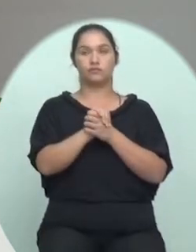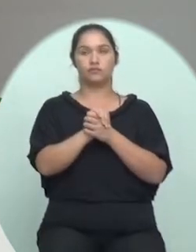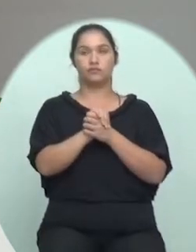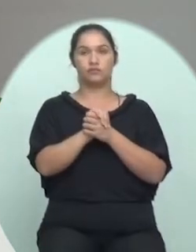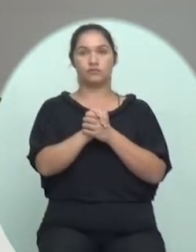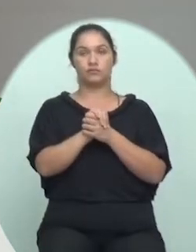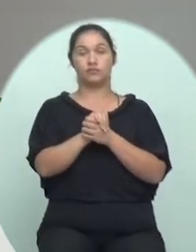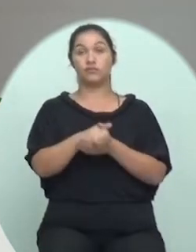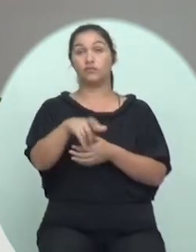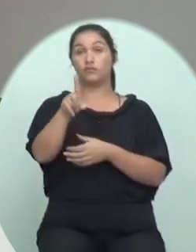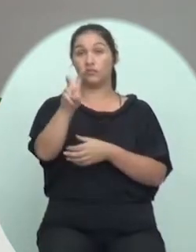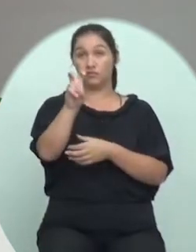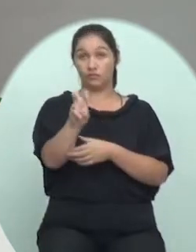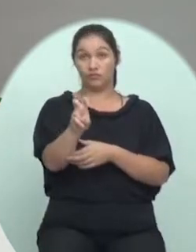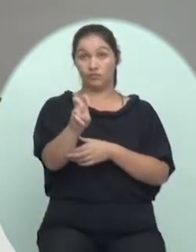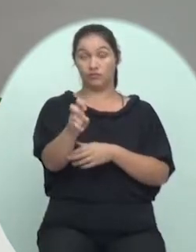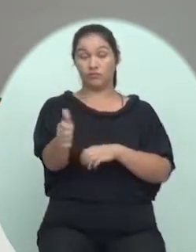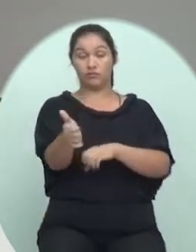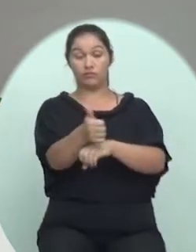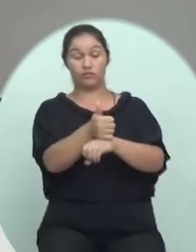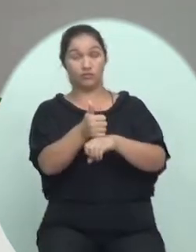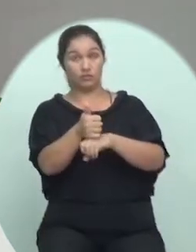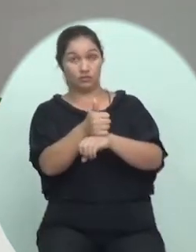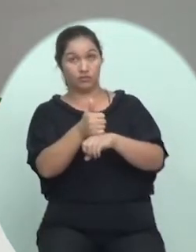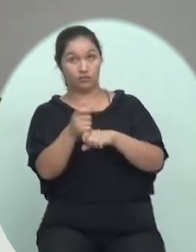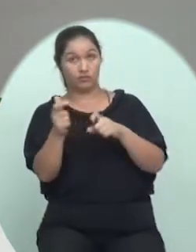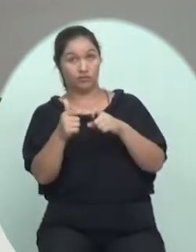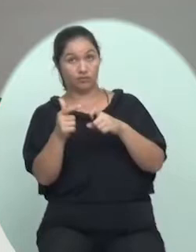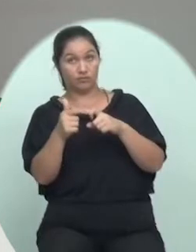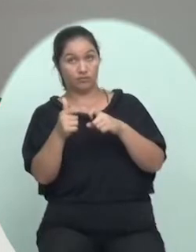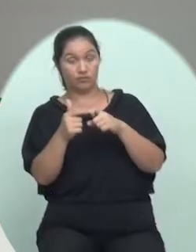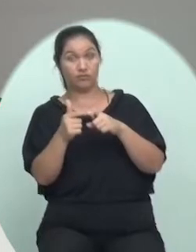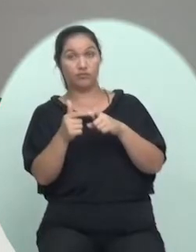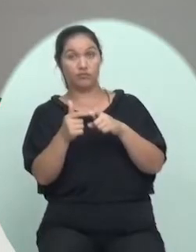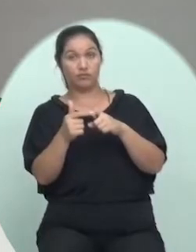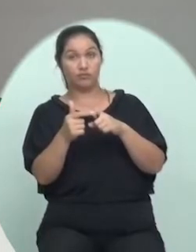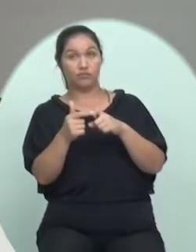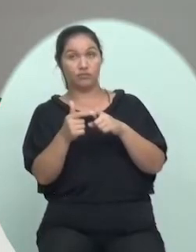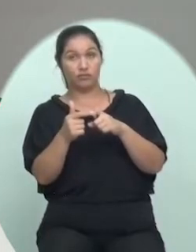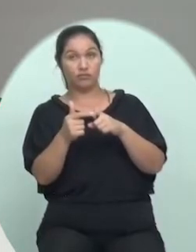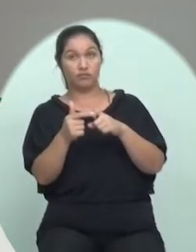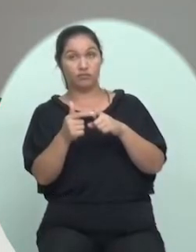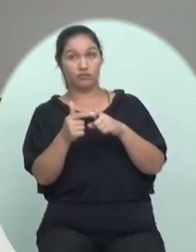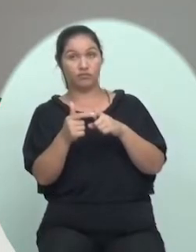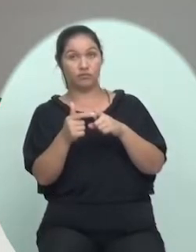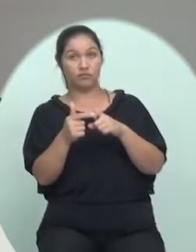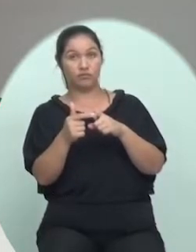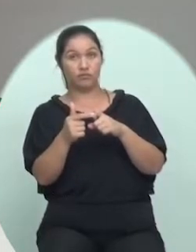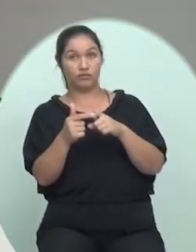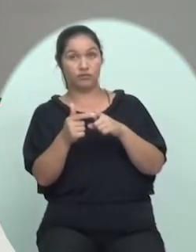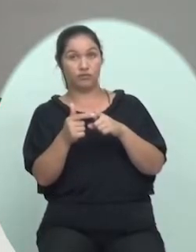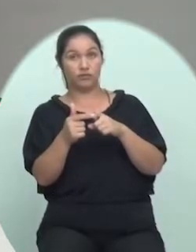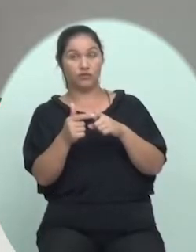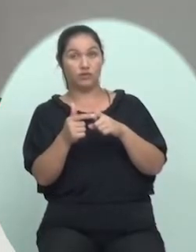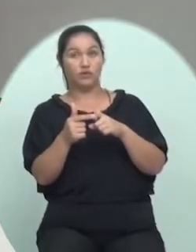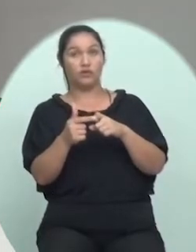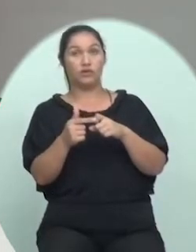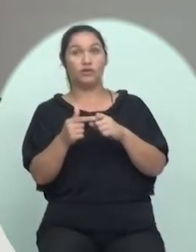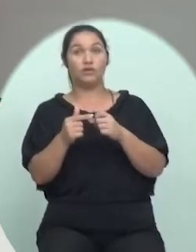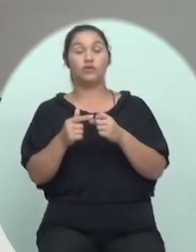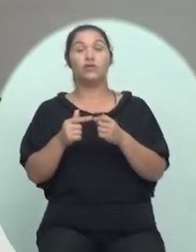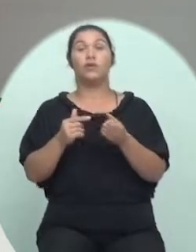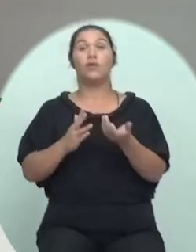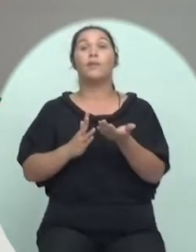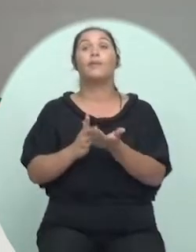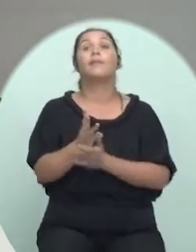que passaram nesse processo seletivo e hoje está na fila 13ª. Então tem mais 12 profissionais para chamar caso